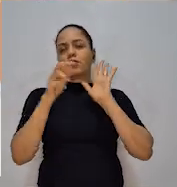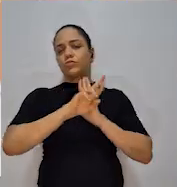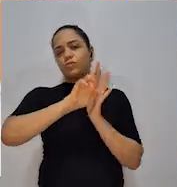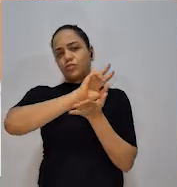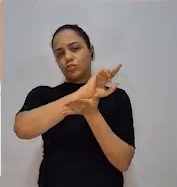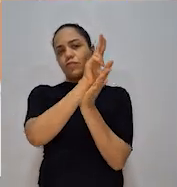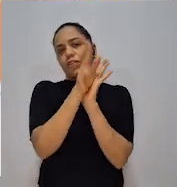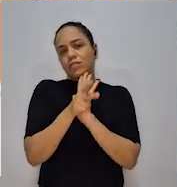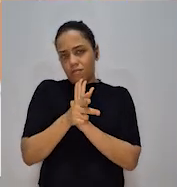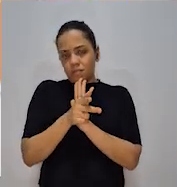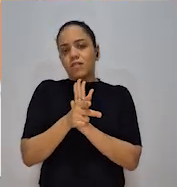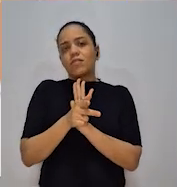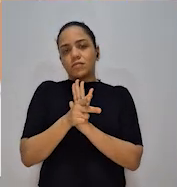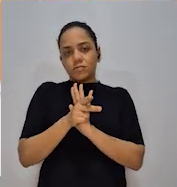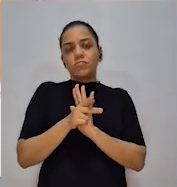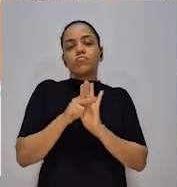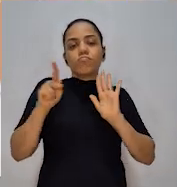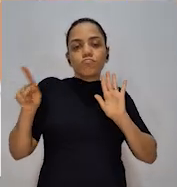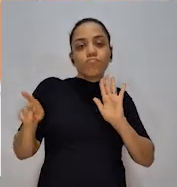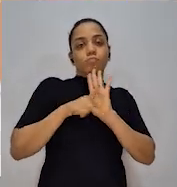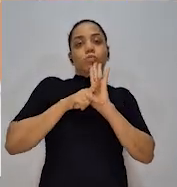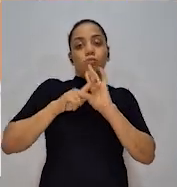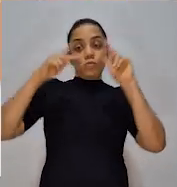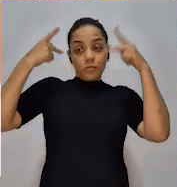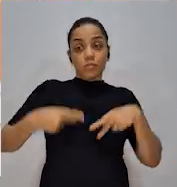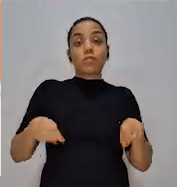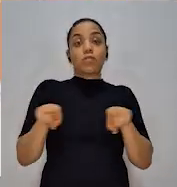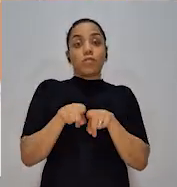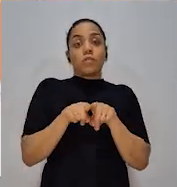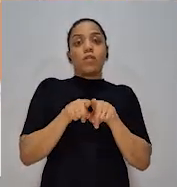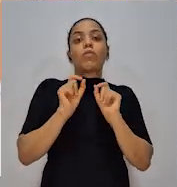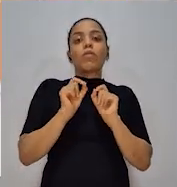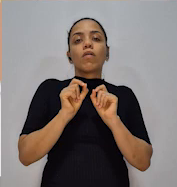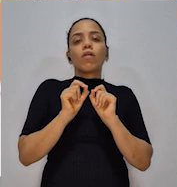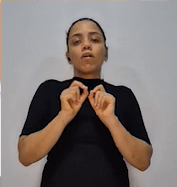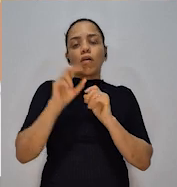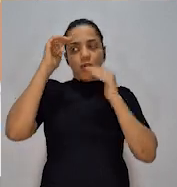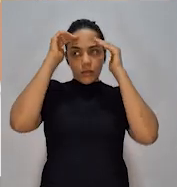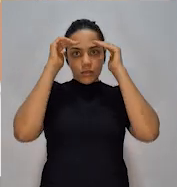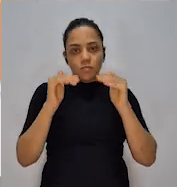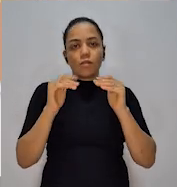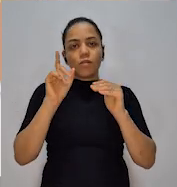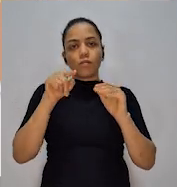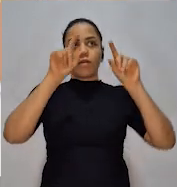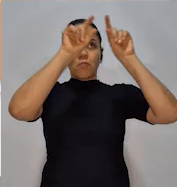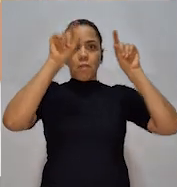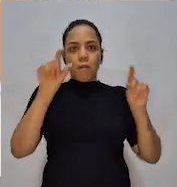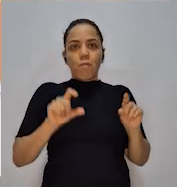equidade, pertencimento, humanização e respeito, que é aí o slogan da SSB Diversidade, a qual eu represento